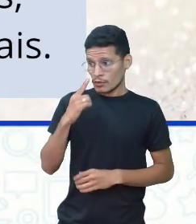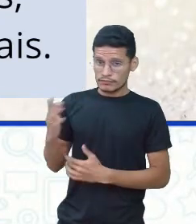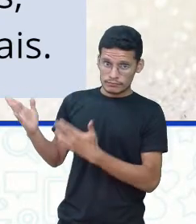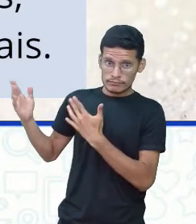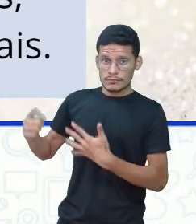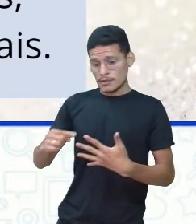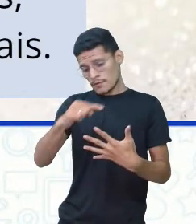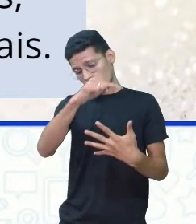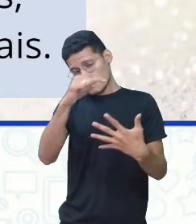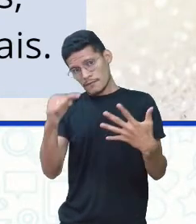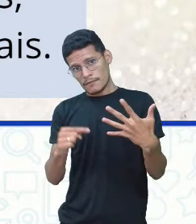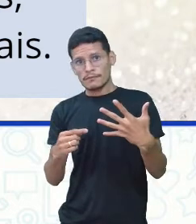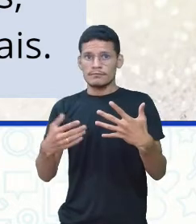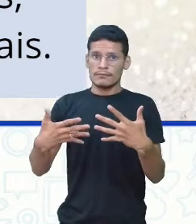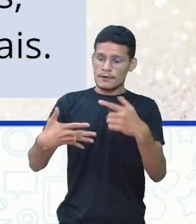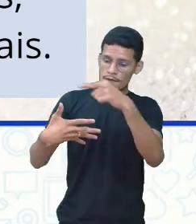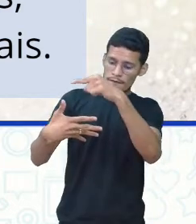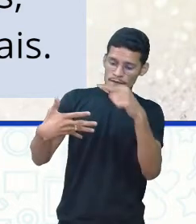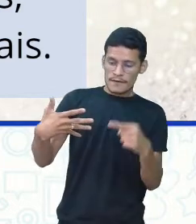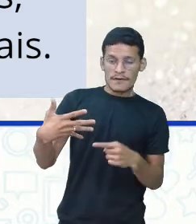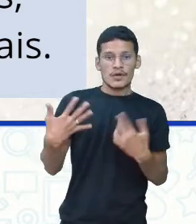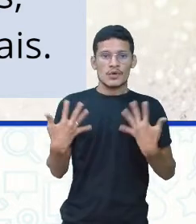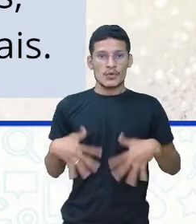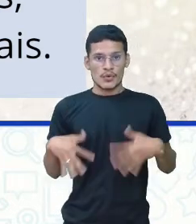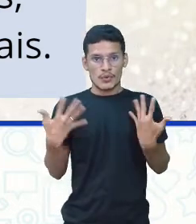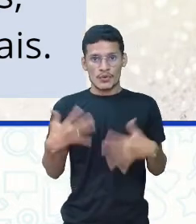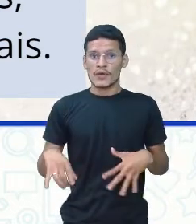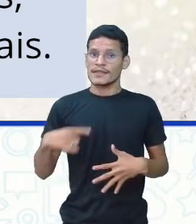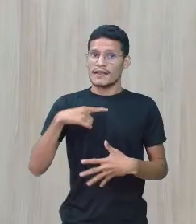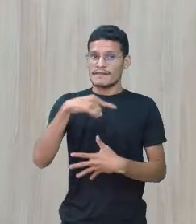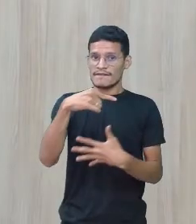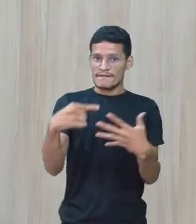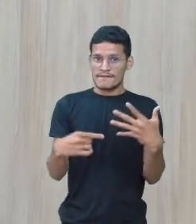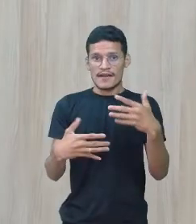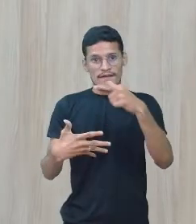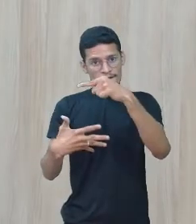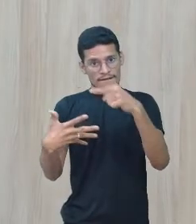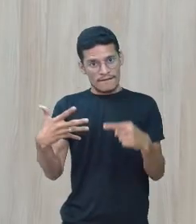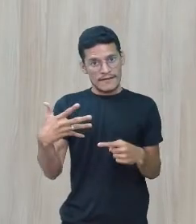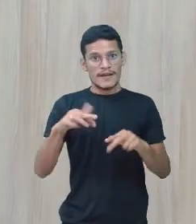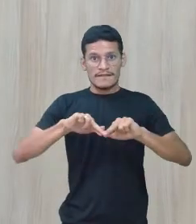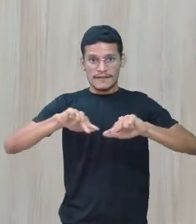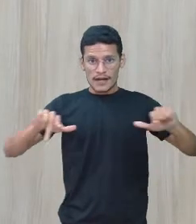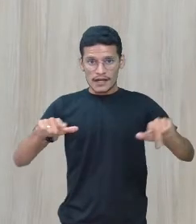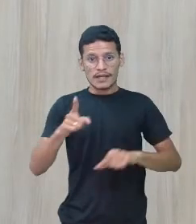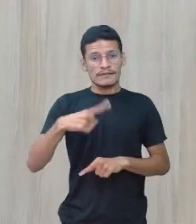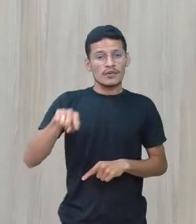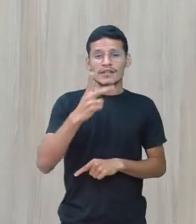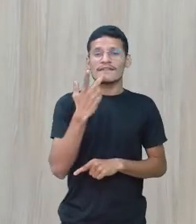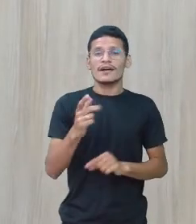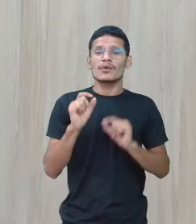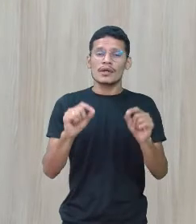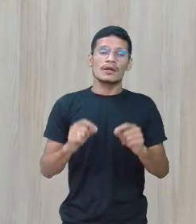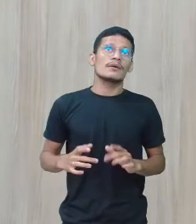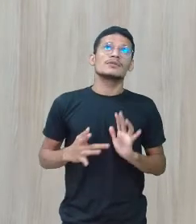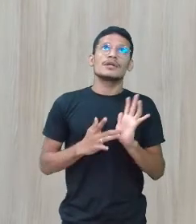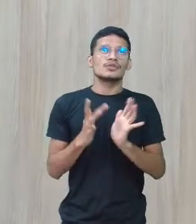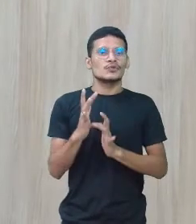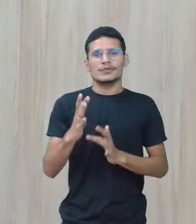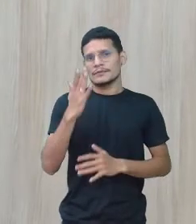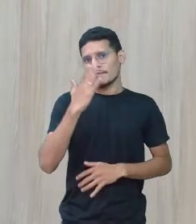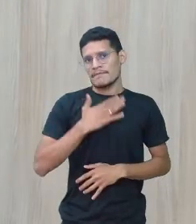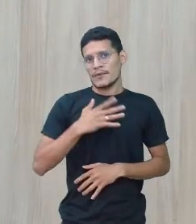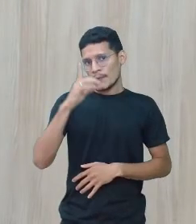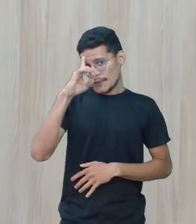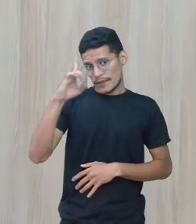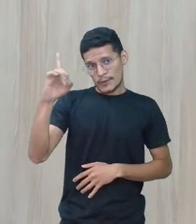proporcionais. Ufa, né, gente? São muitas classificações. E aí vocês podem dizer, Jesus, meu